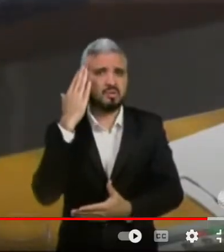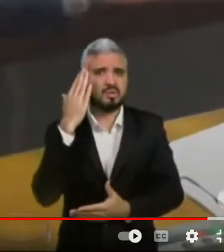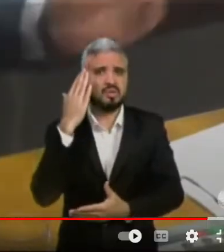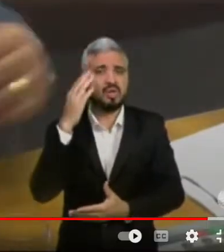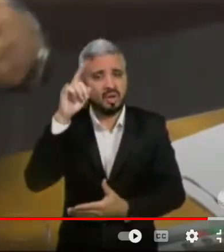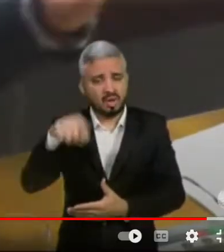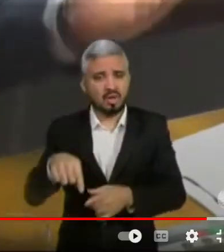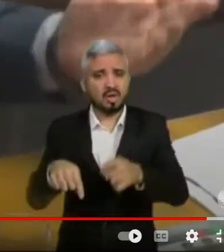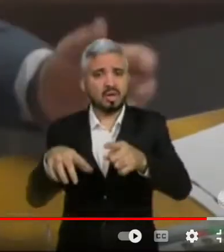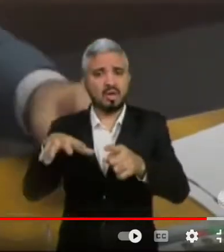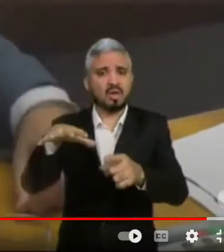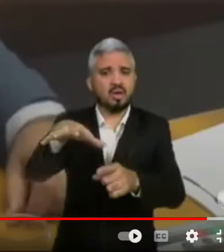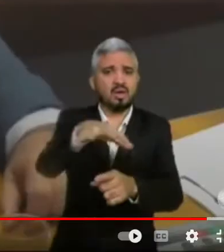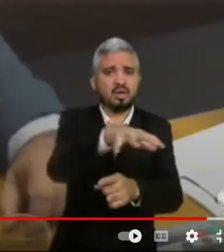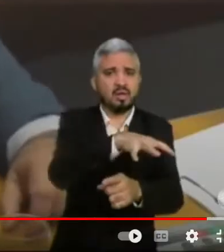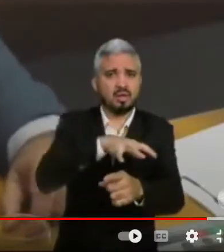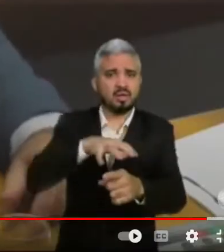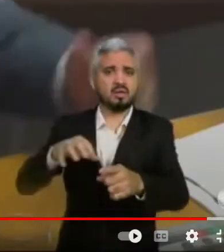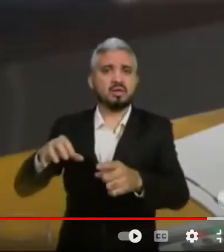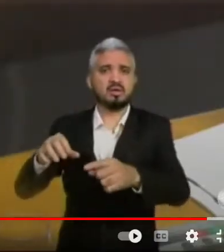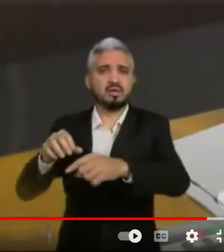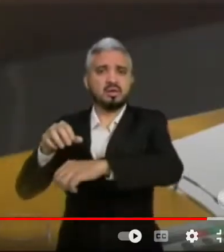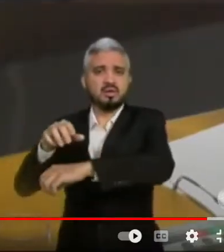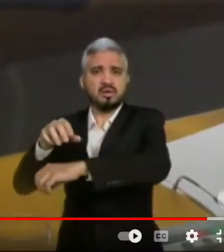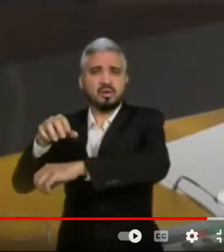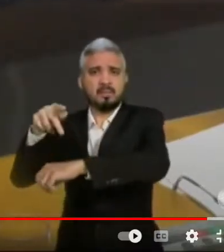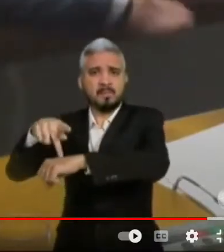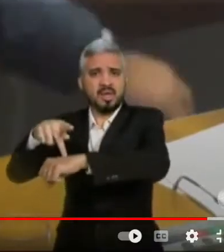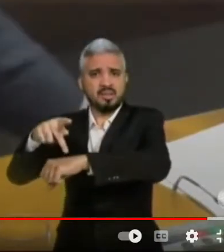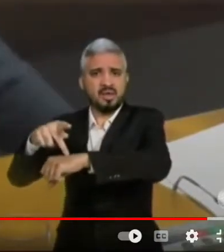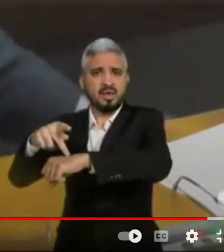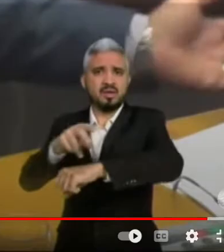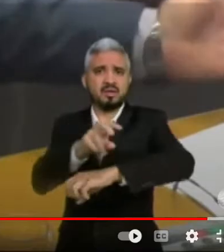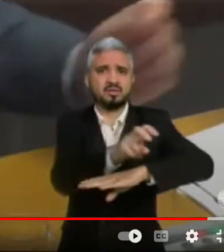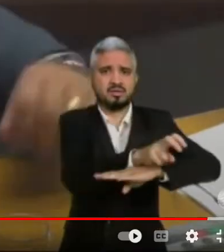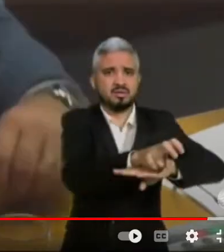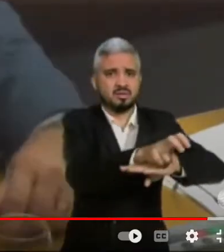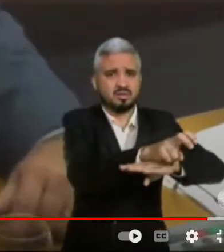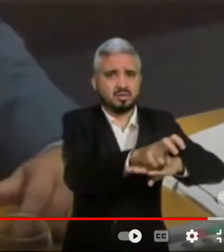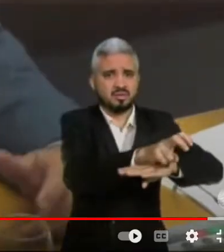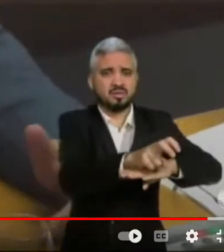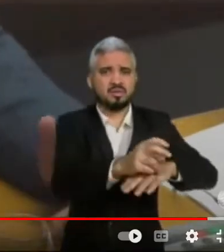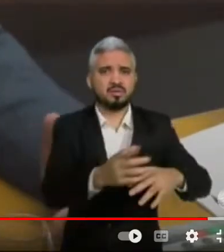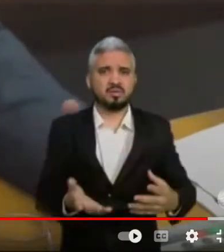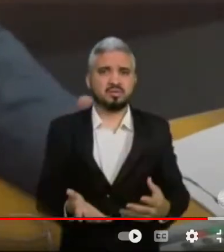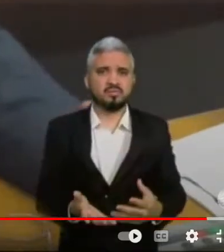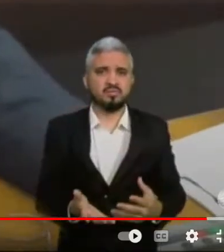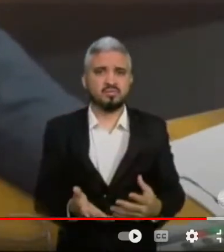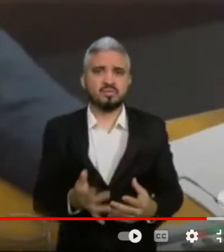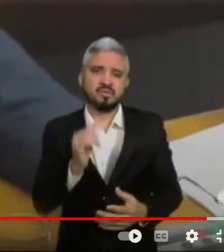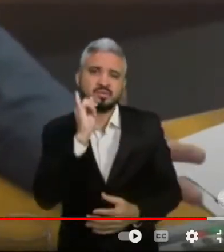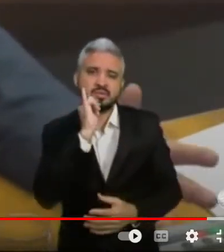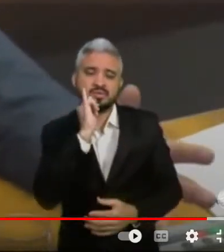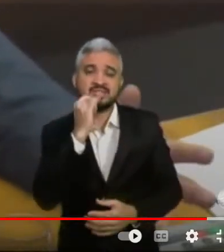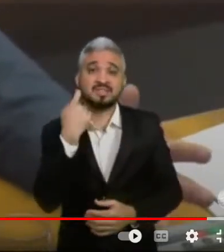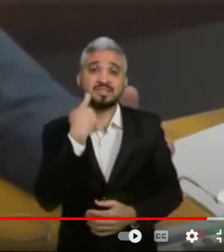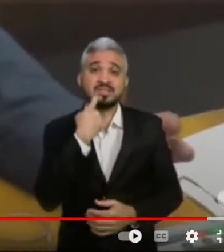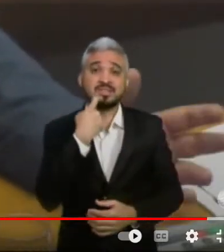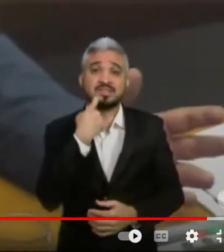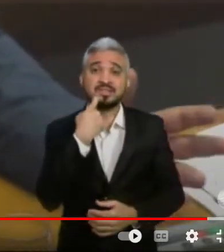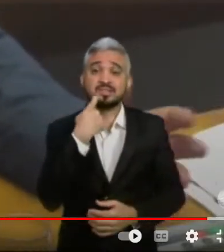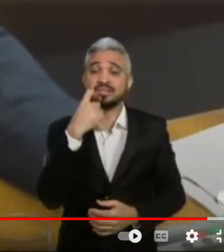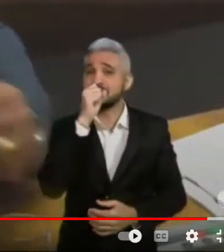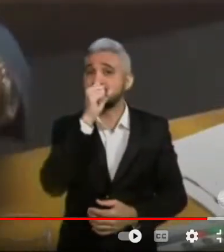fluxo de carro de dentro daquelas duas cidades. Sexto sábado mesmo, um cara com um baú, um rodotrem de 30